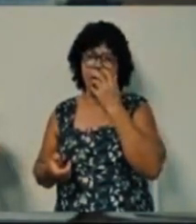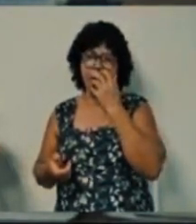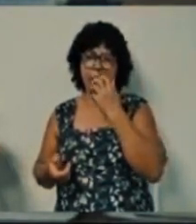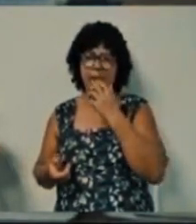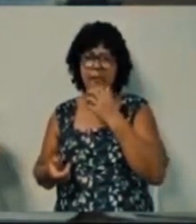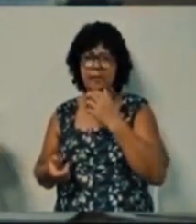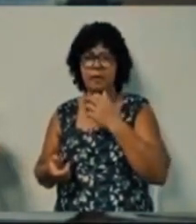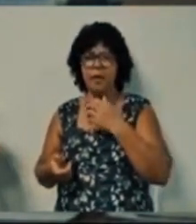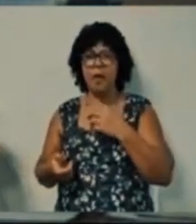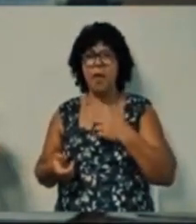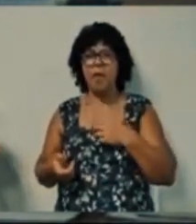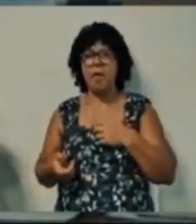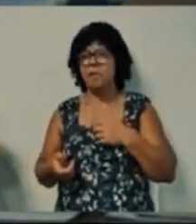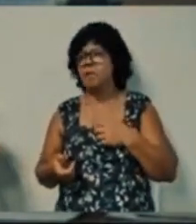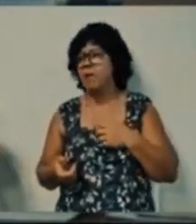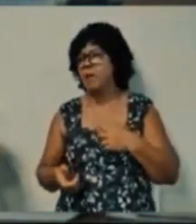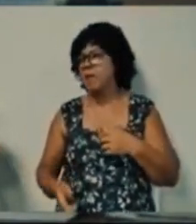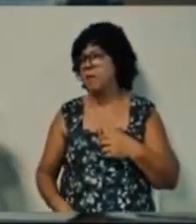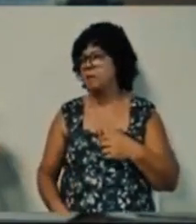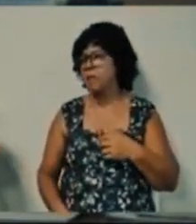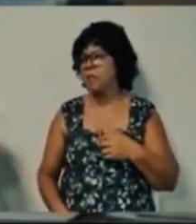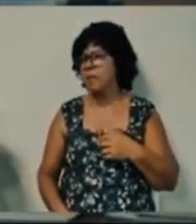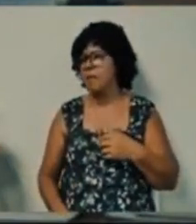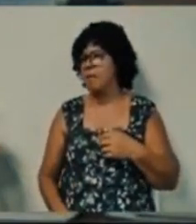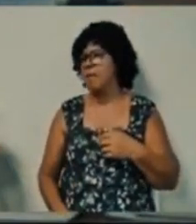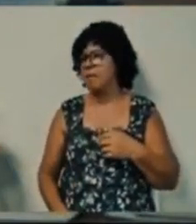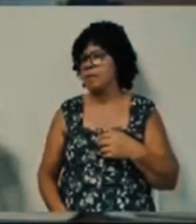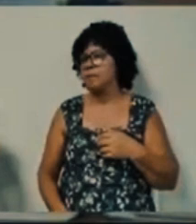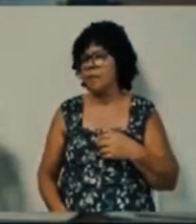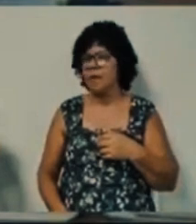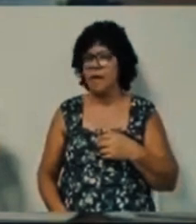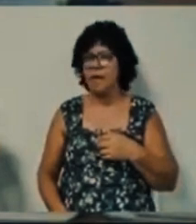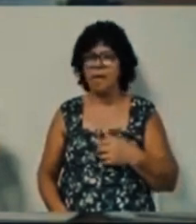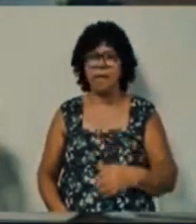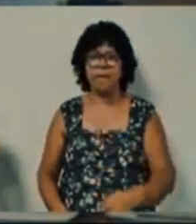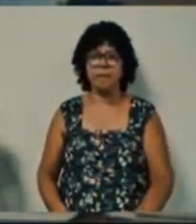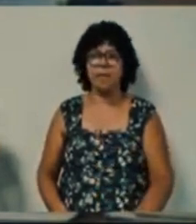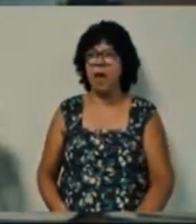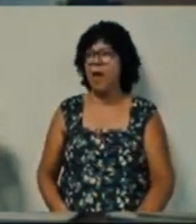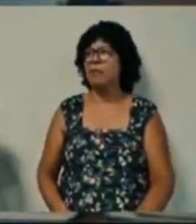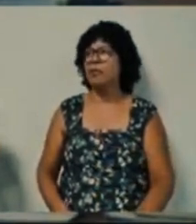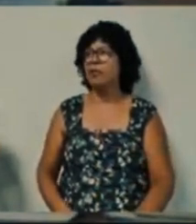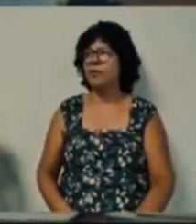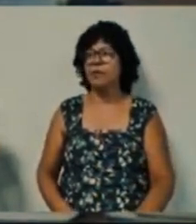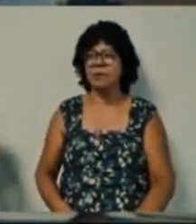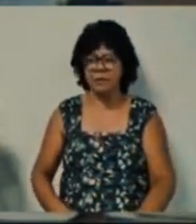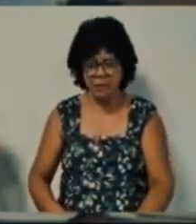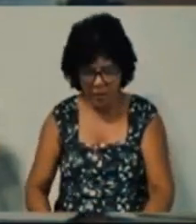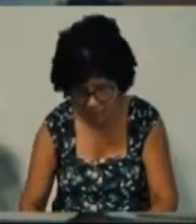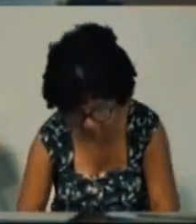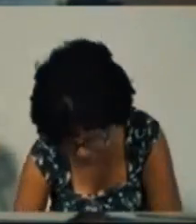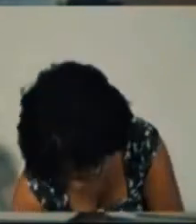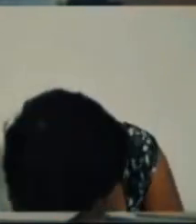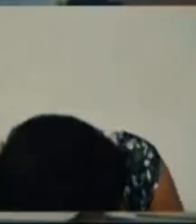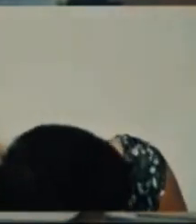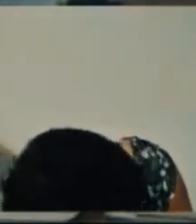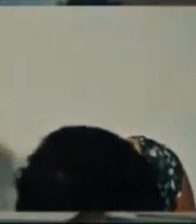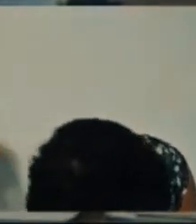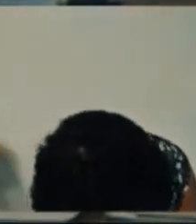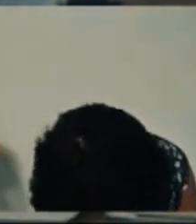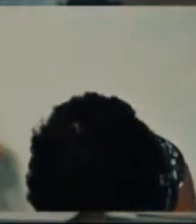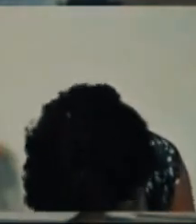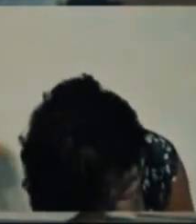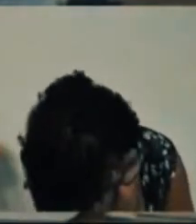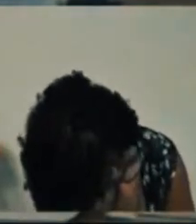a sociedade daquela cidade, mas também era uma sociedade sincretista.